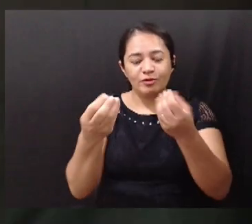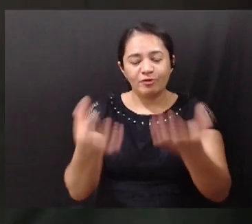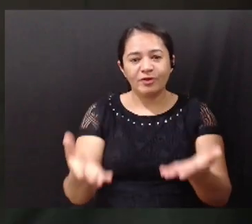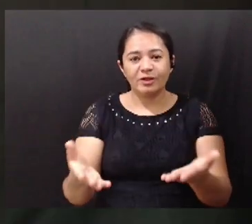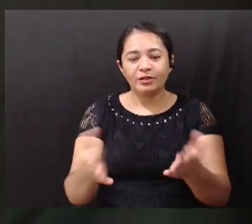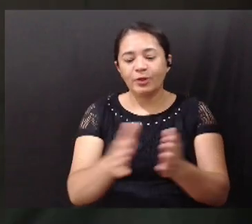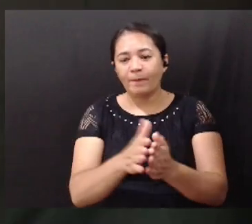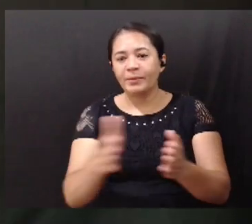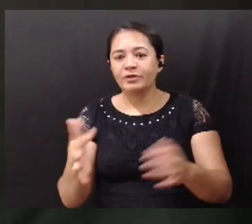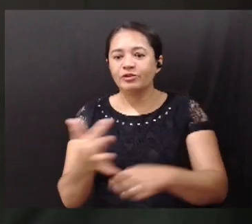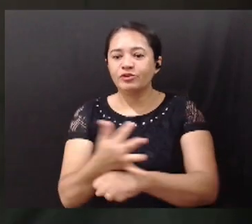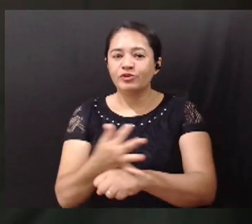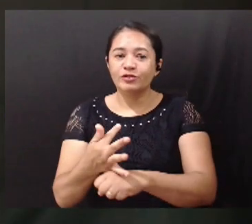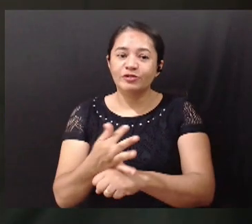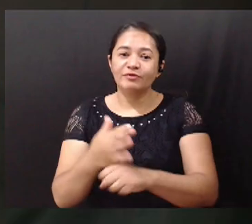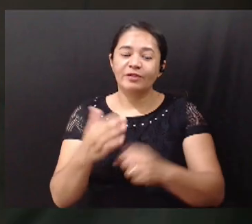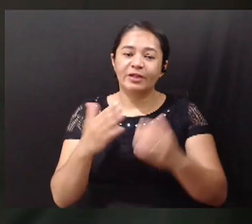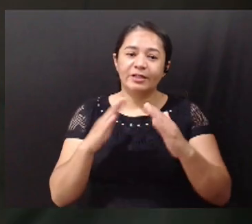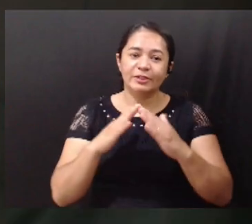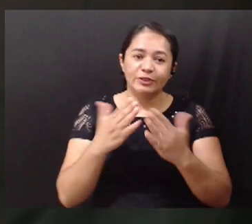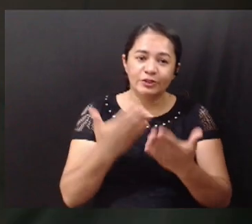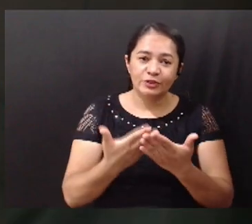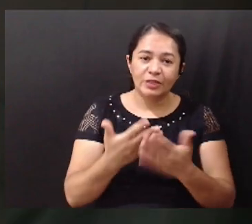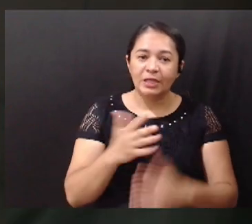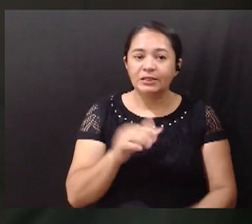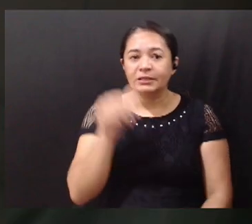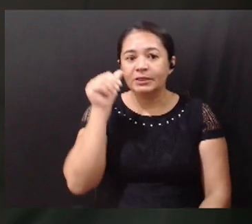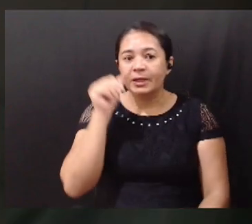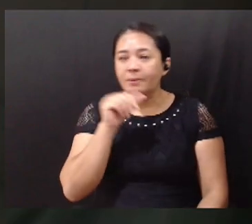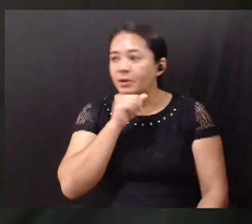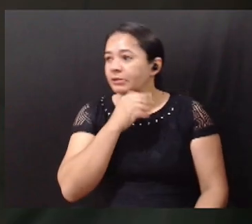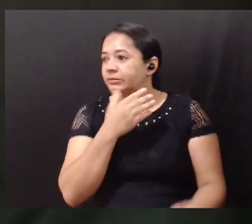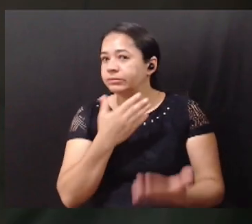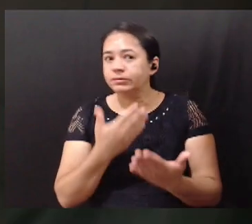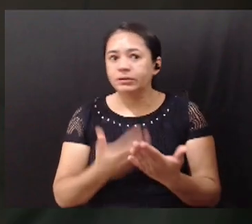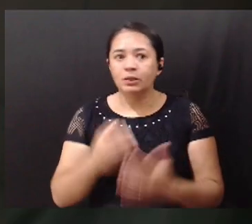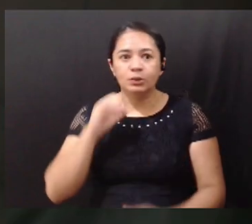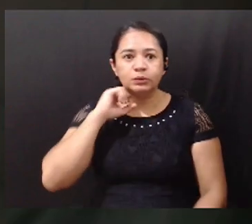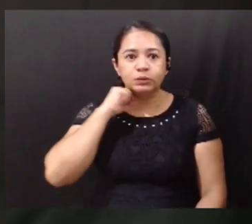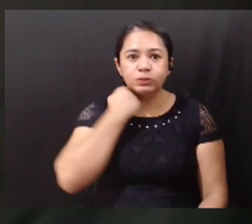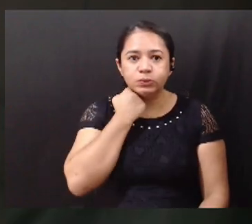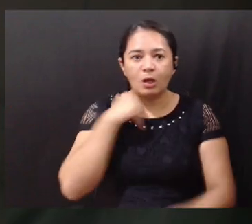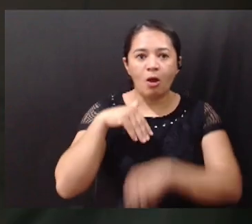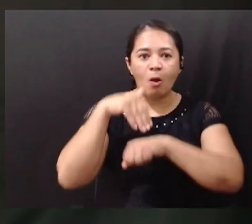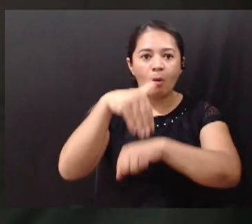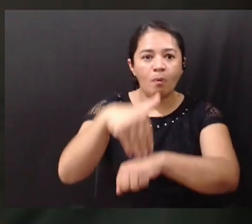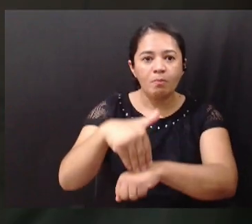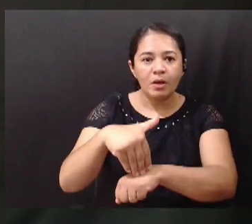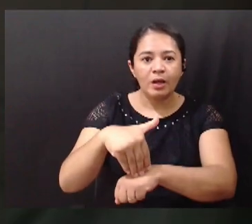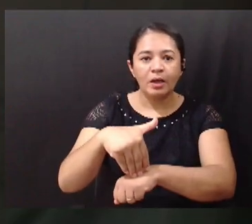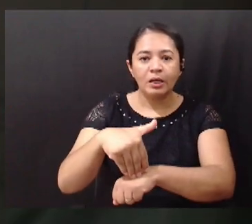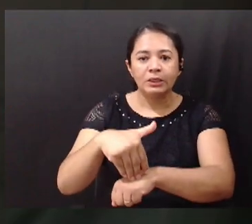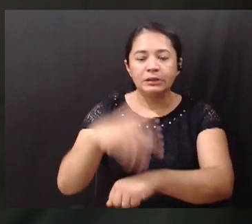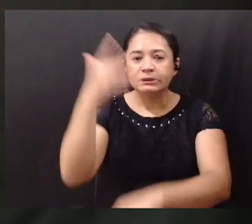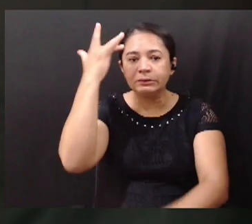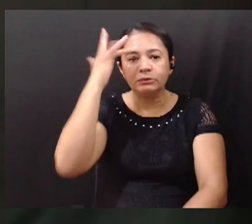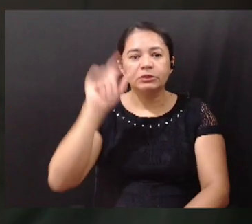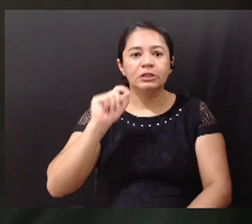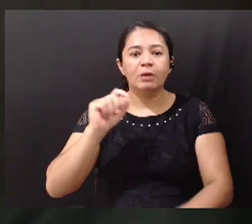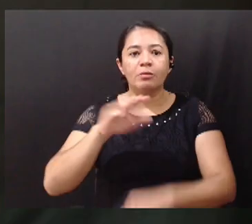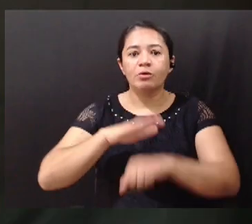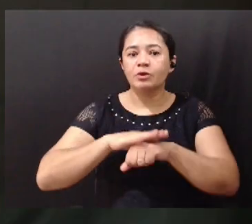Às vezes a mãe tá aí perdida, estressada, culpada, né? Sem saber o que fazer com essa criança